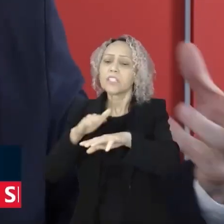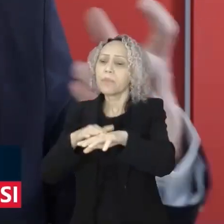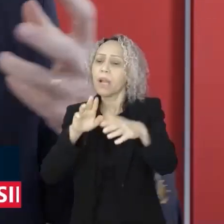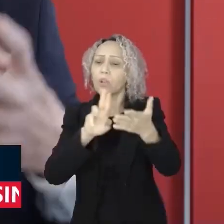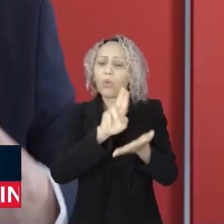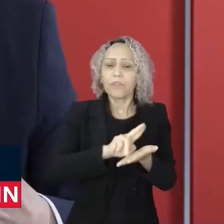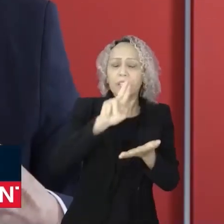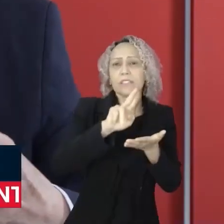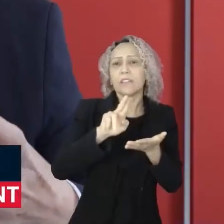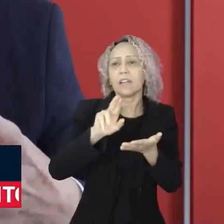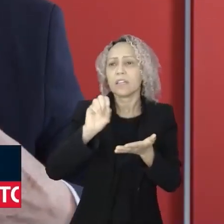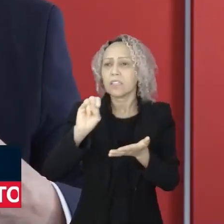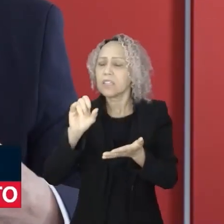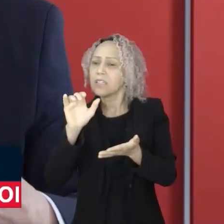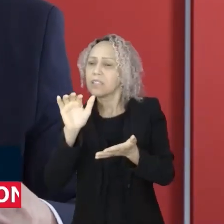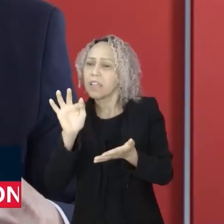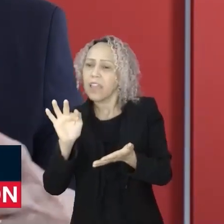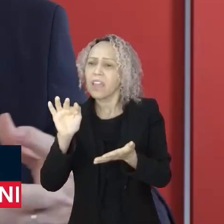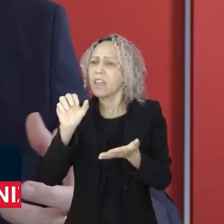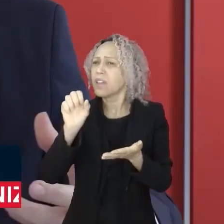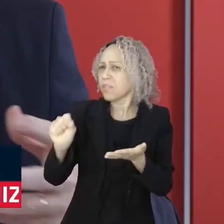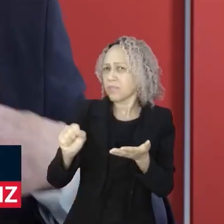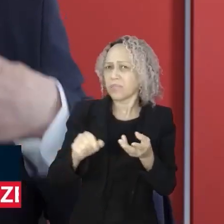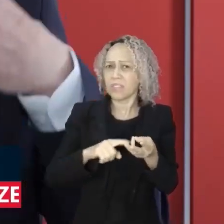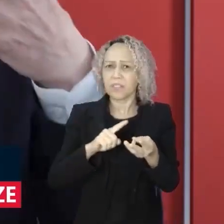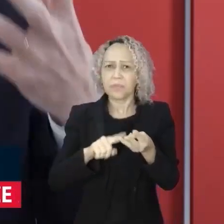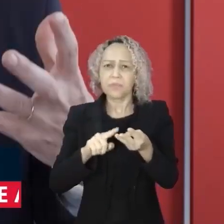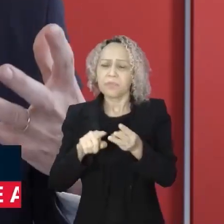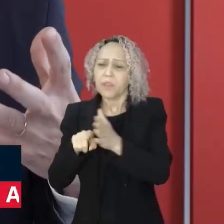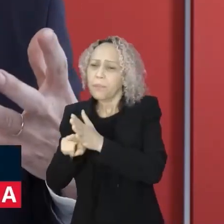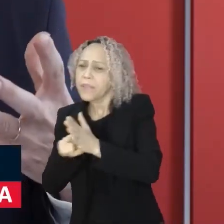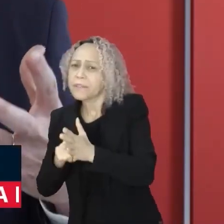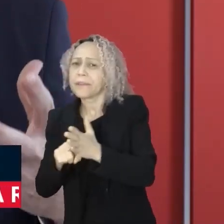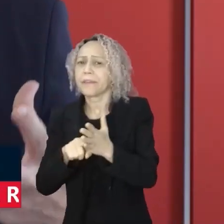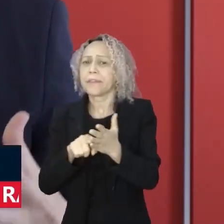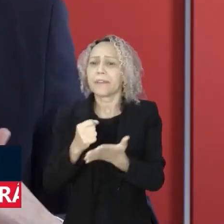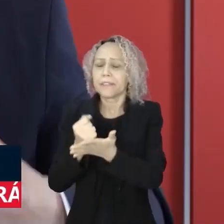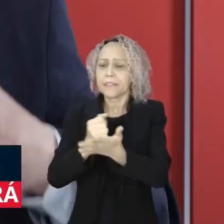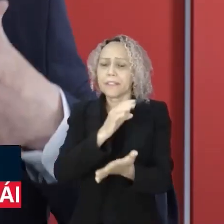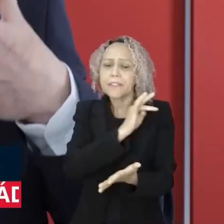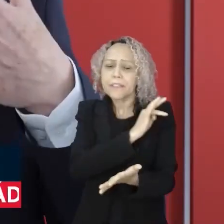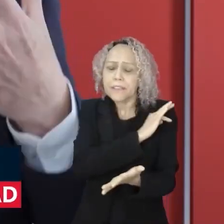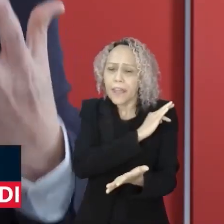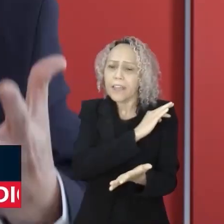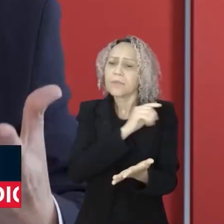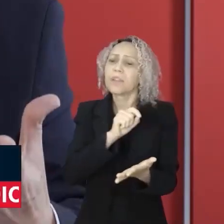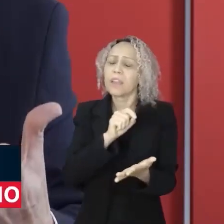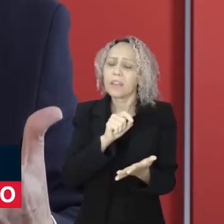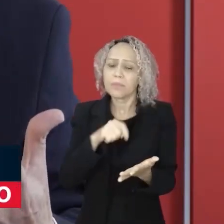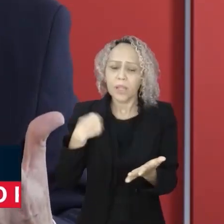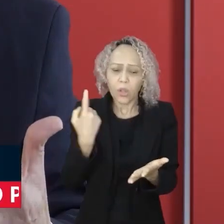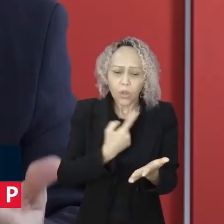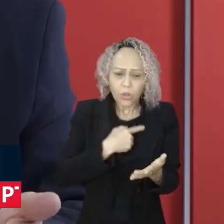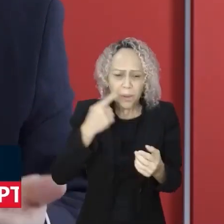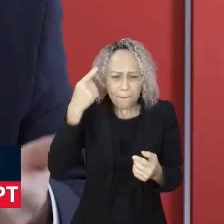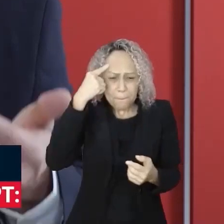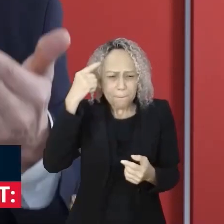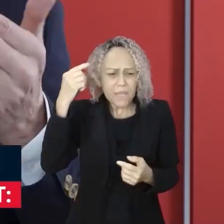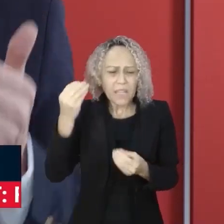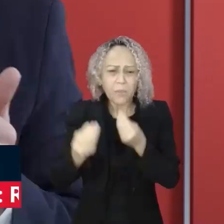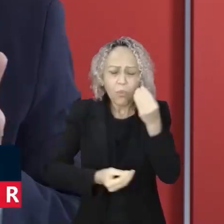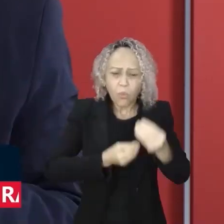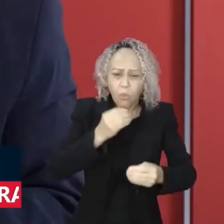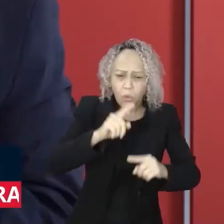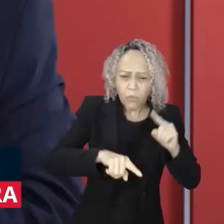está chamando a pesquisa, está chamando a assistência técnica, para nós pensarmos e fazermos a nossa indústria produzir para